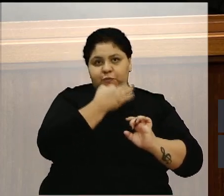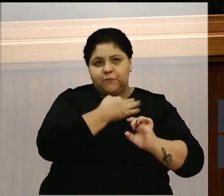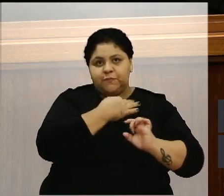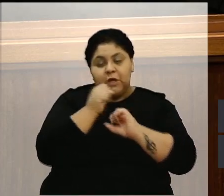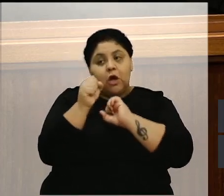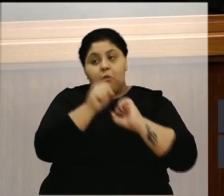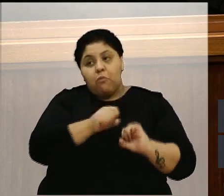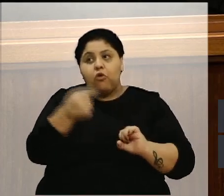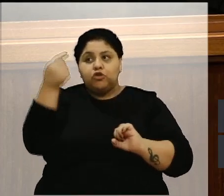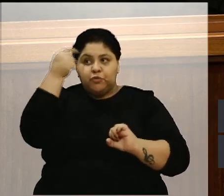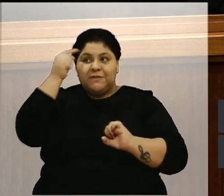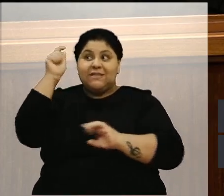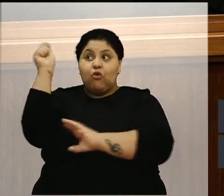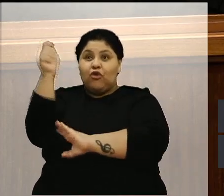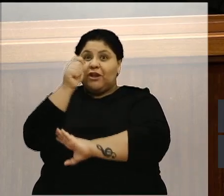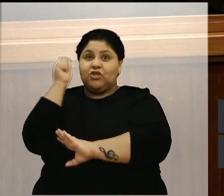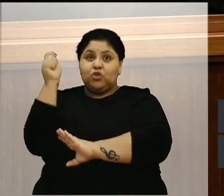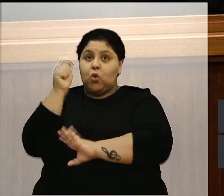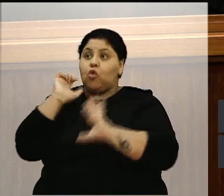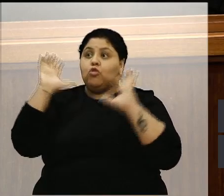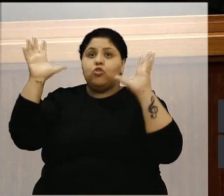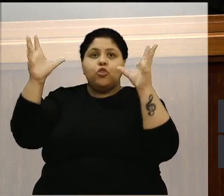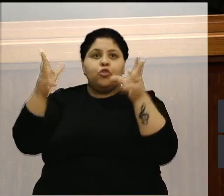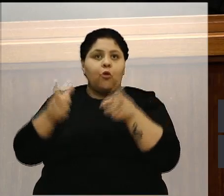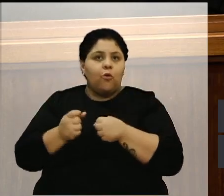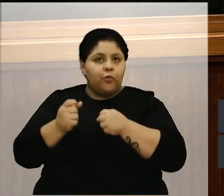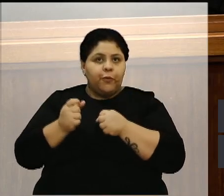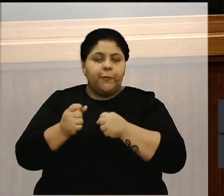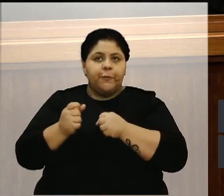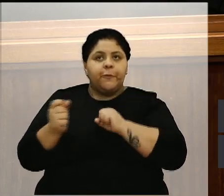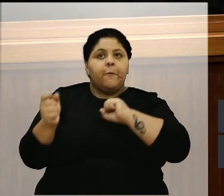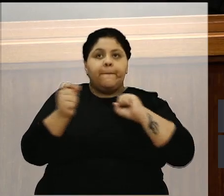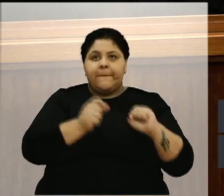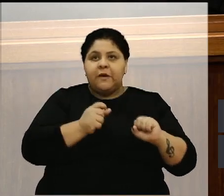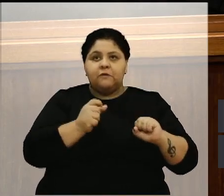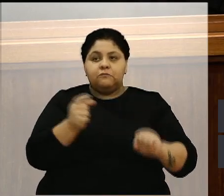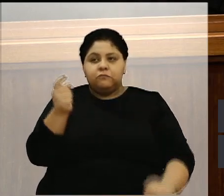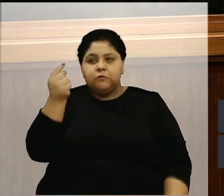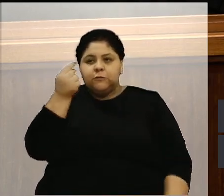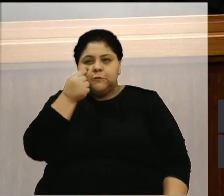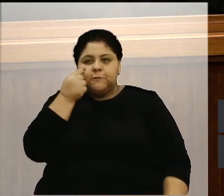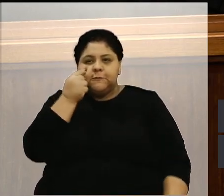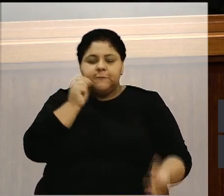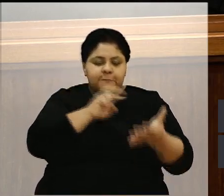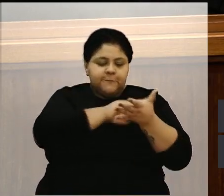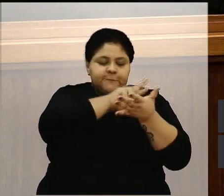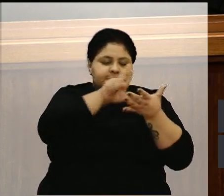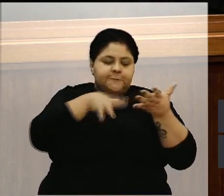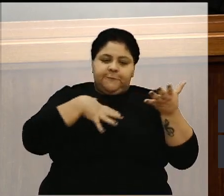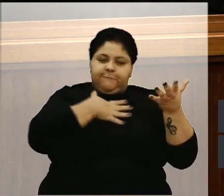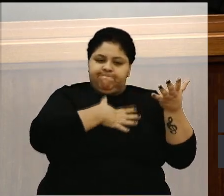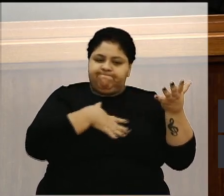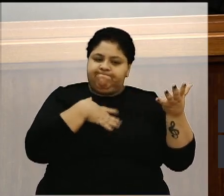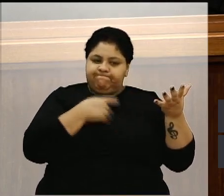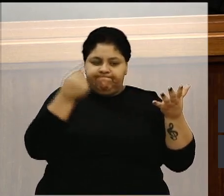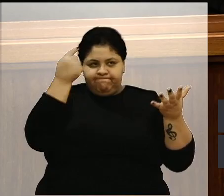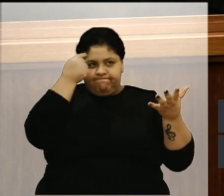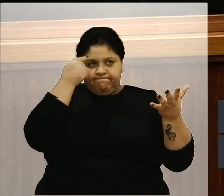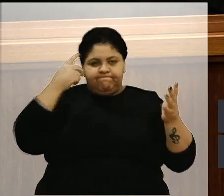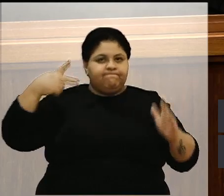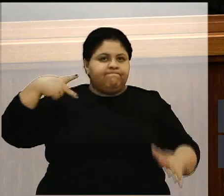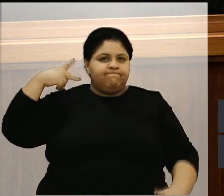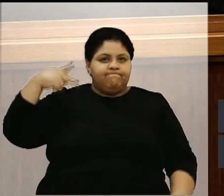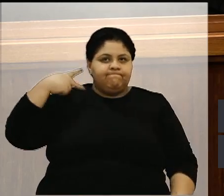pode pensar o Rio Grande do Sul como um todo, a gente pode olhar de diversas formas, pensar as